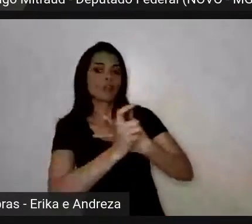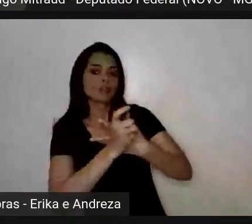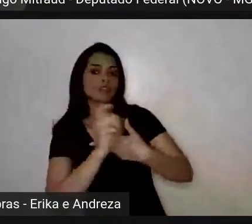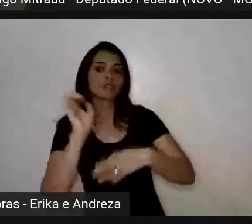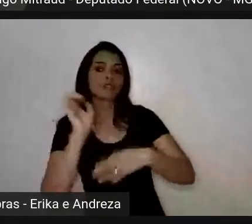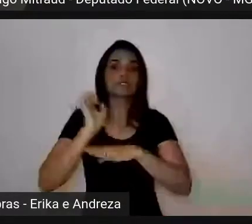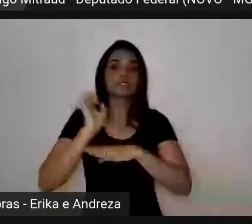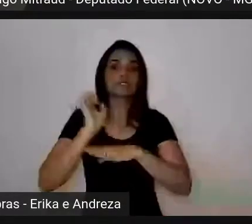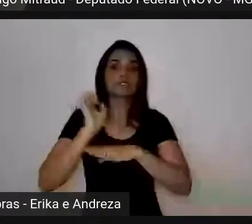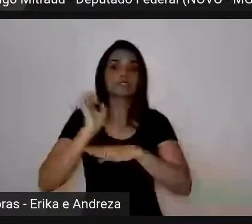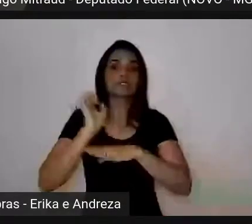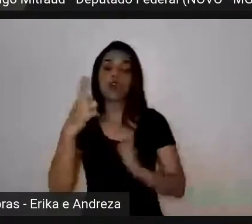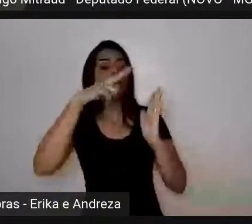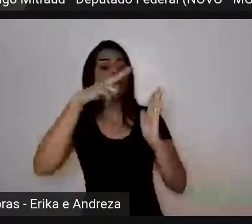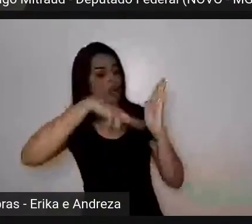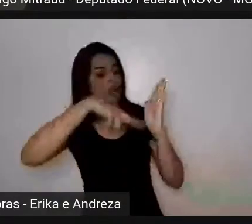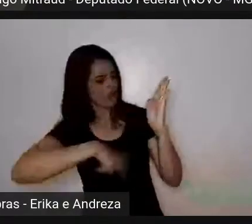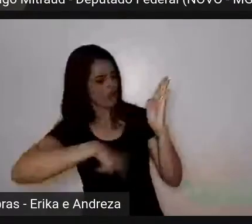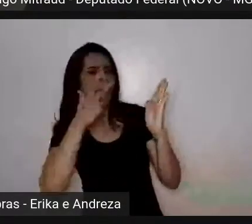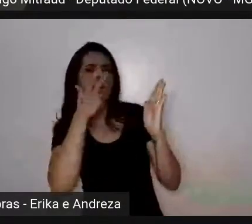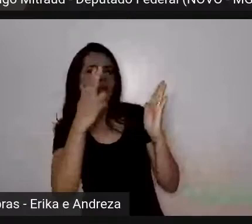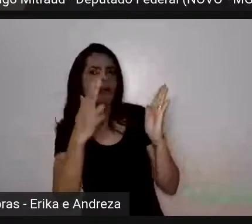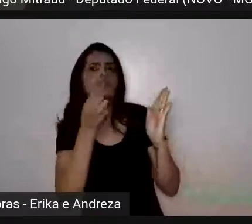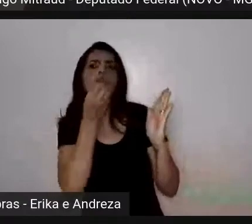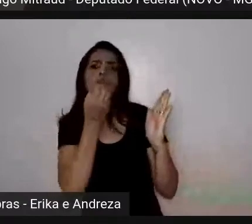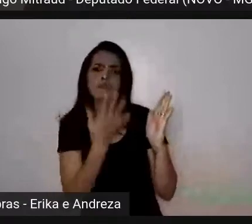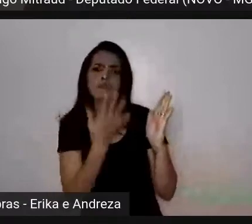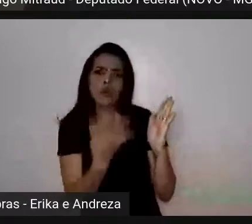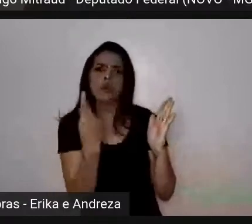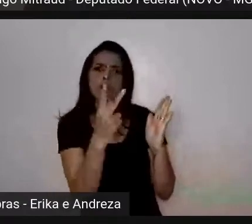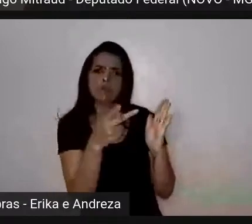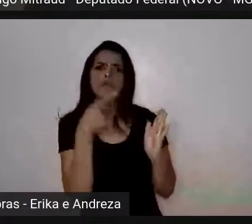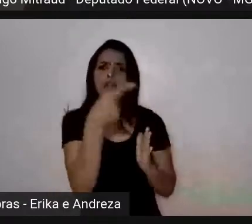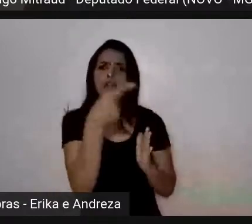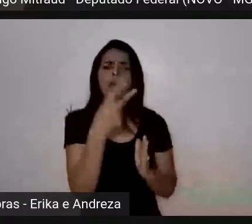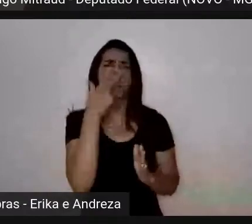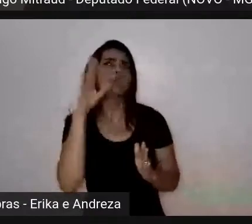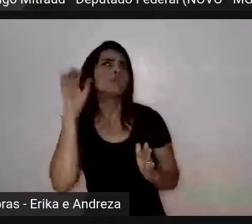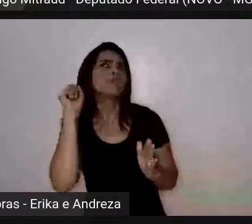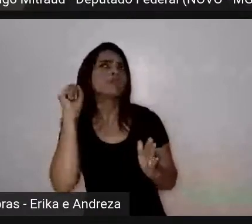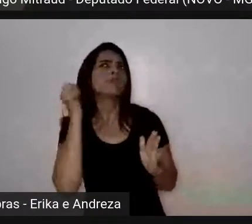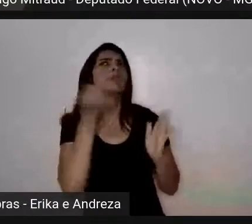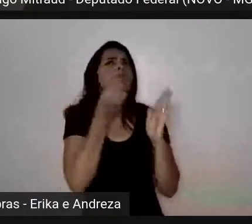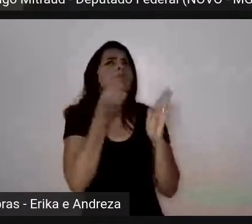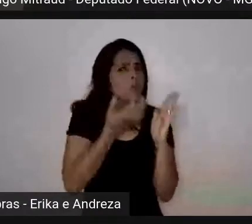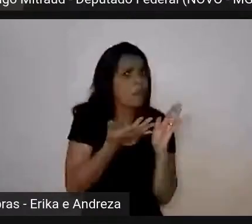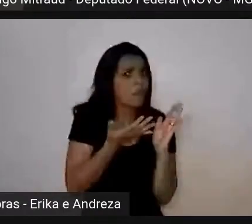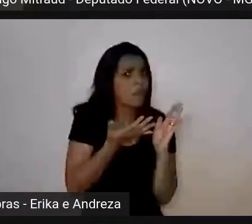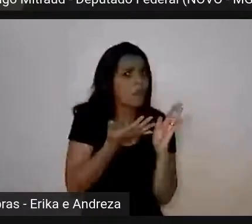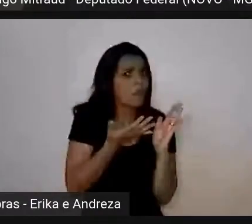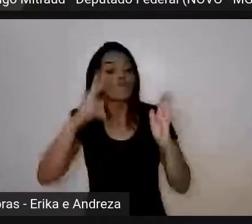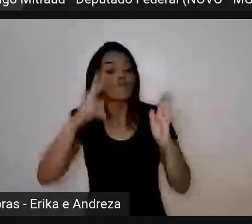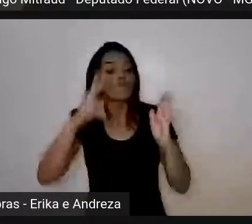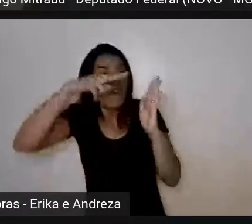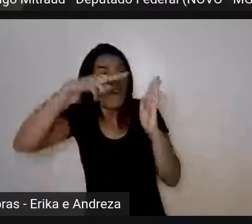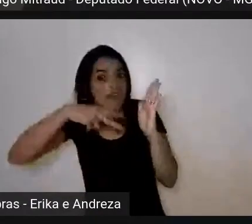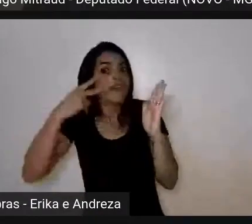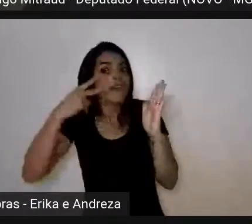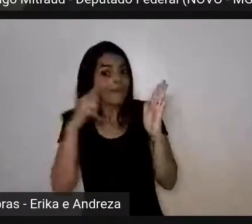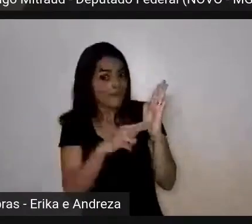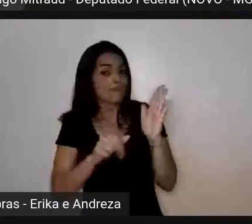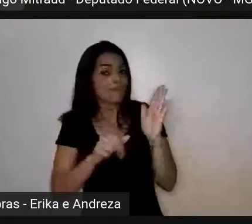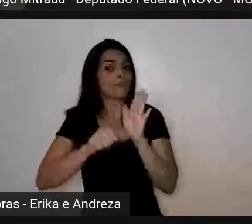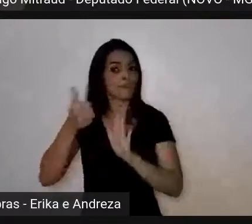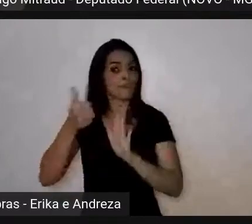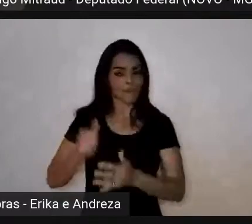porque me soa bem o que você falou, me parece bom, né? Agora, eu tenho aqui uma visão